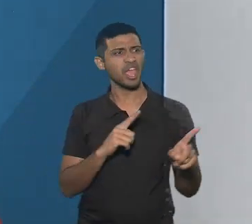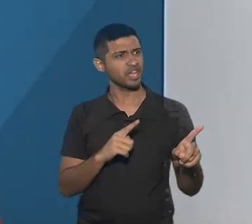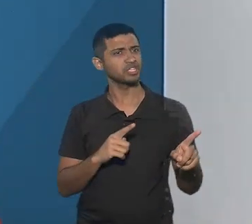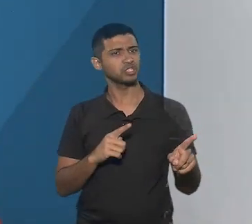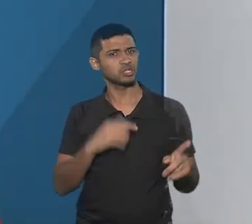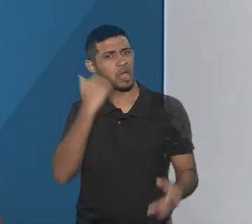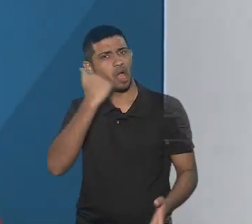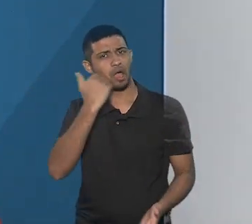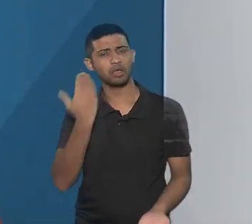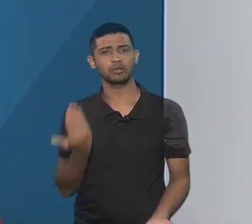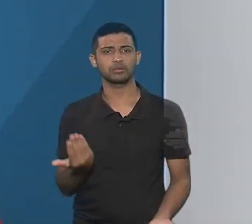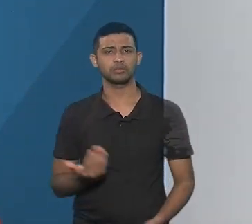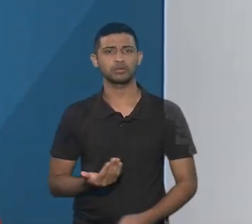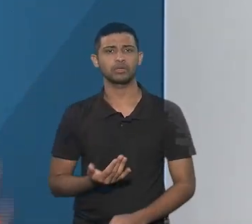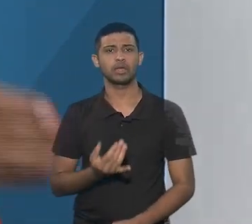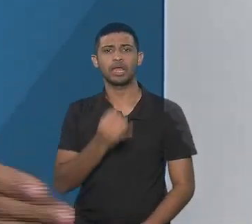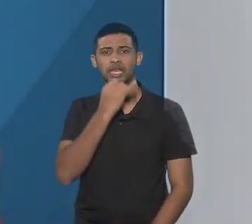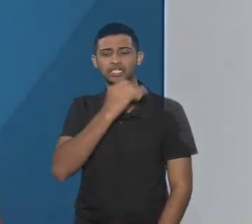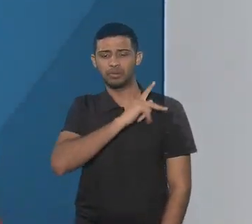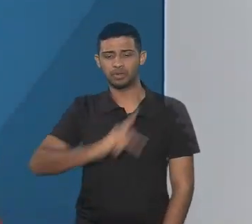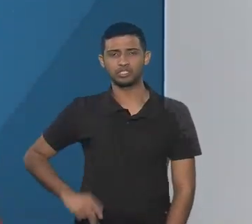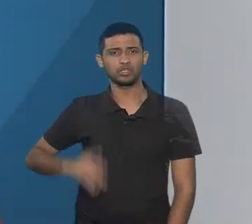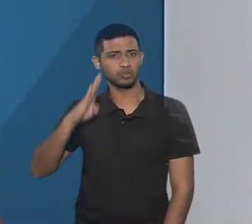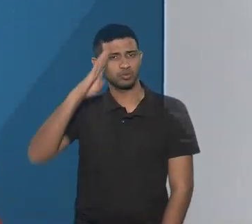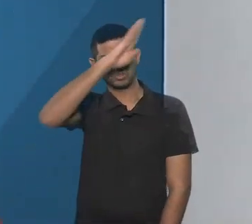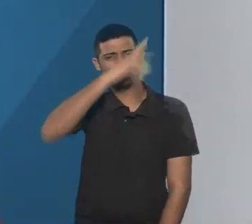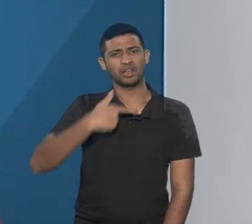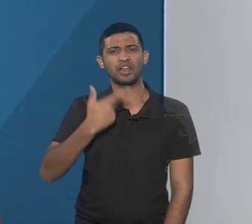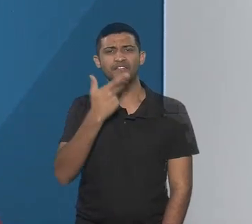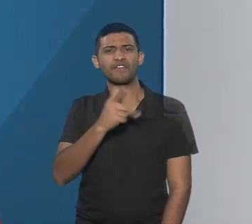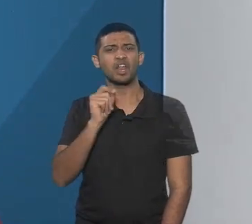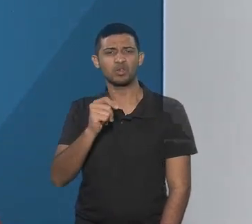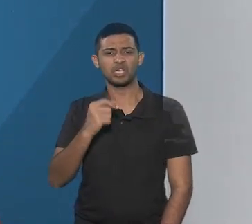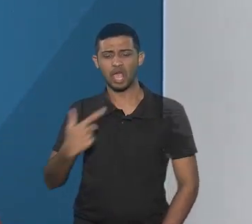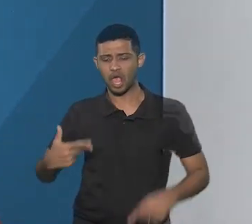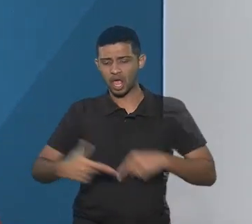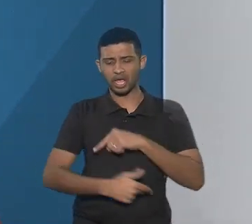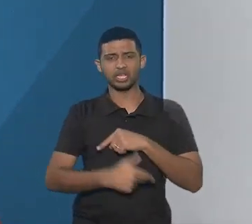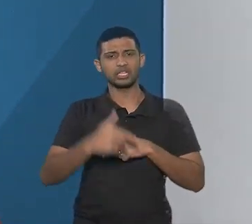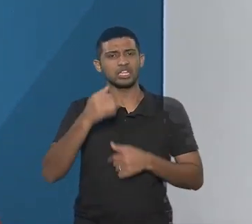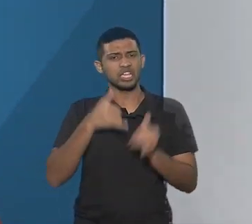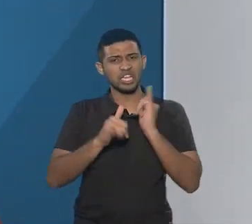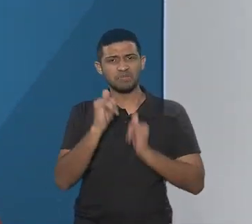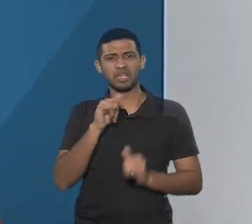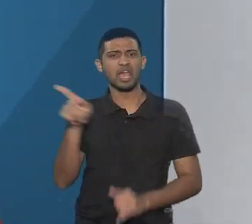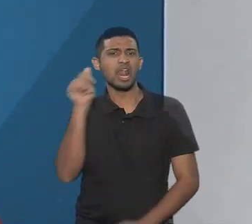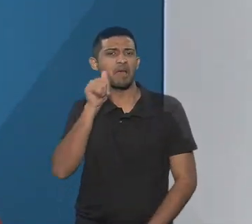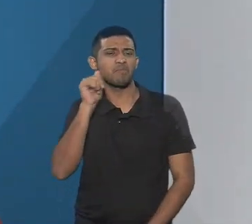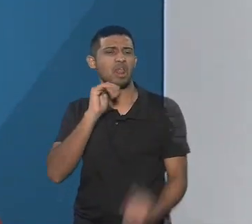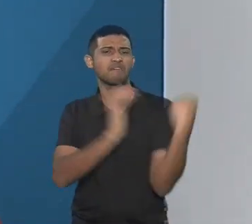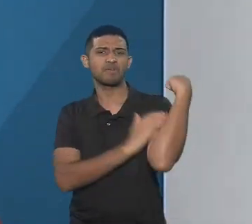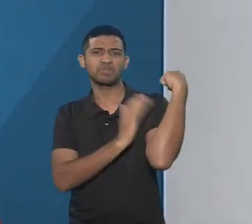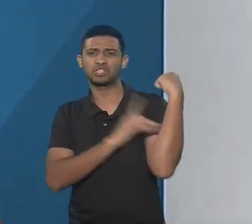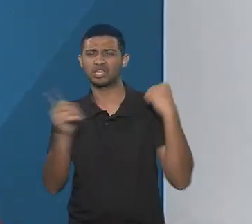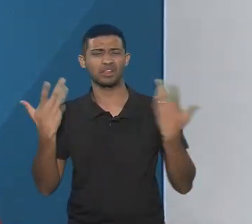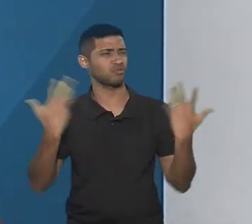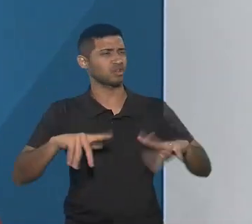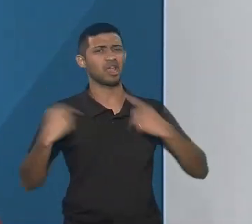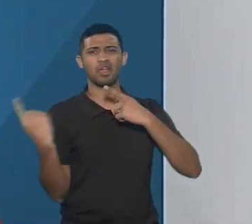O estuprador é um covarde. Mas, por exemplo, quando o Jair Bolsonaro fala em castração química, para uma feminista, ela não